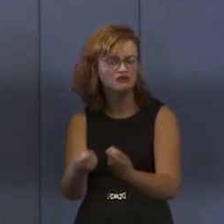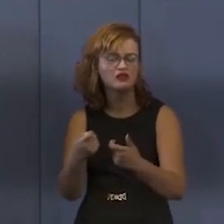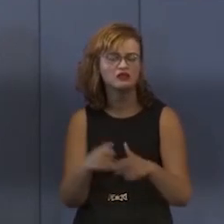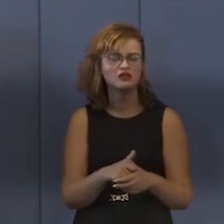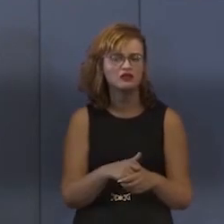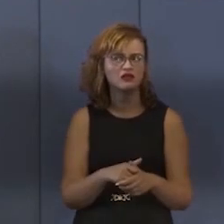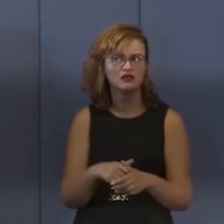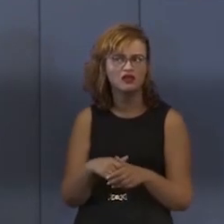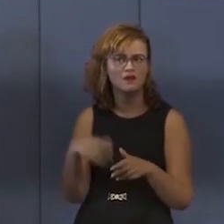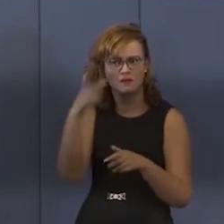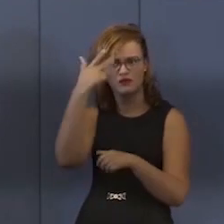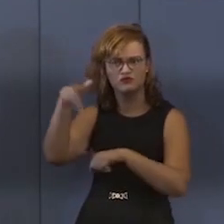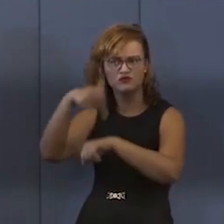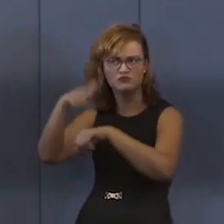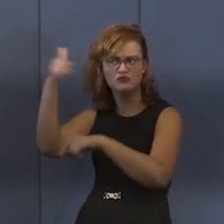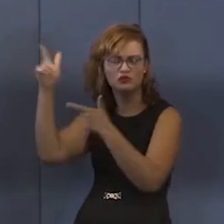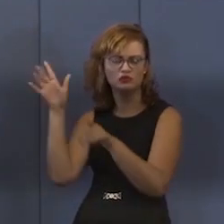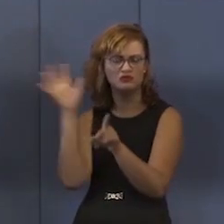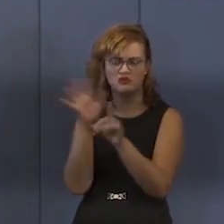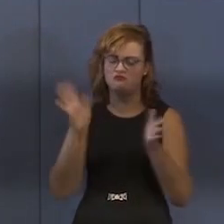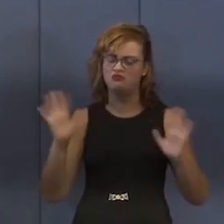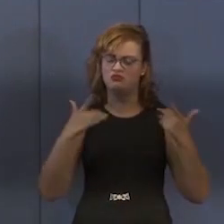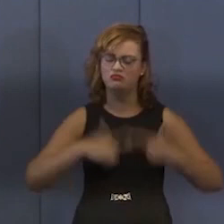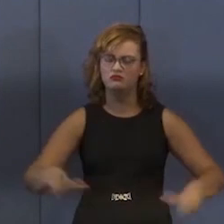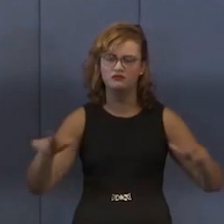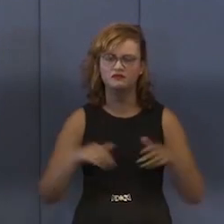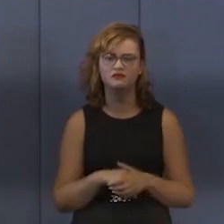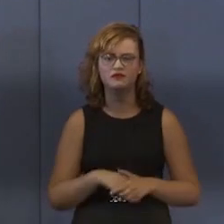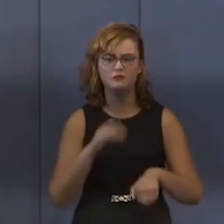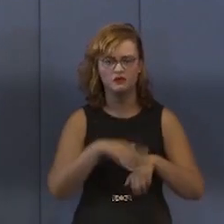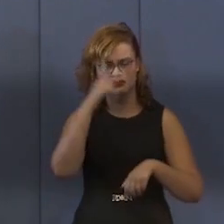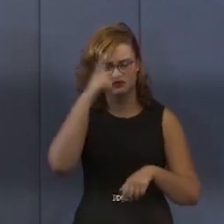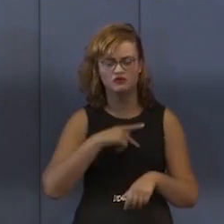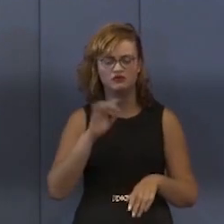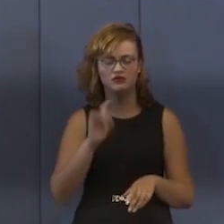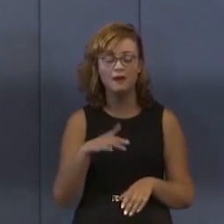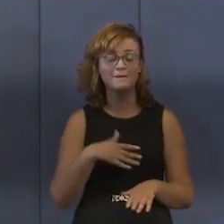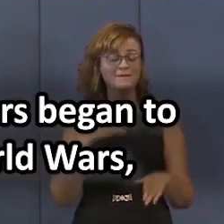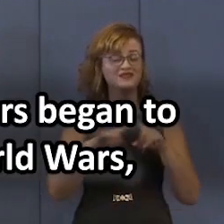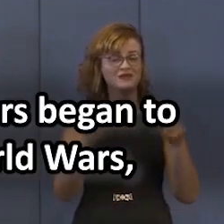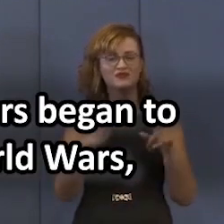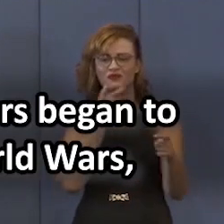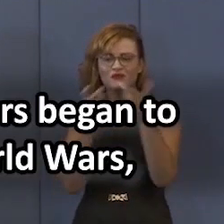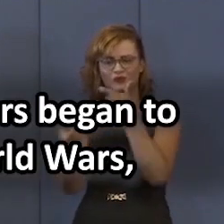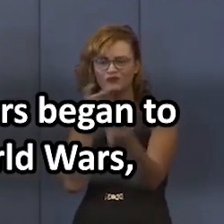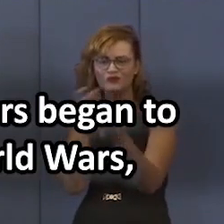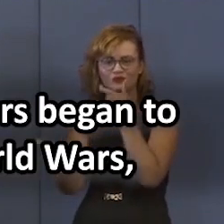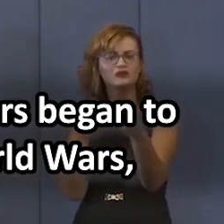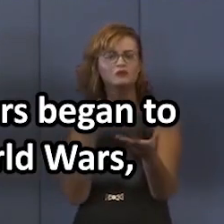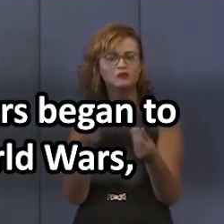interferência externa. Isso passou a sofrer muitas críticas, né? Já vinha de antes, já dos